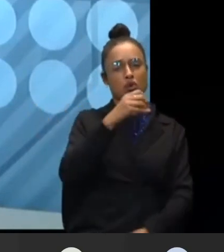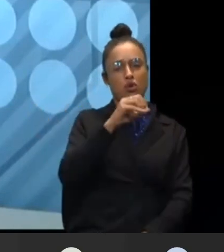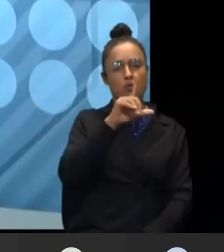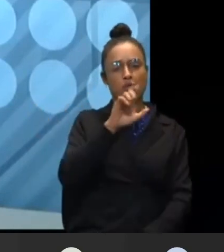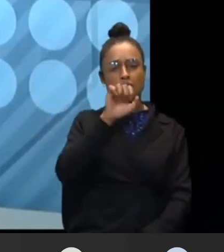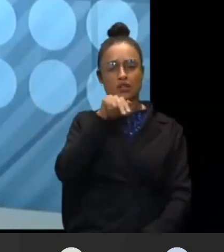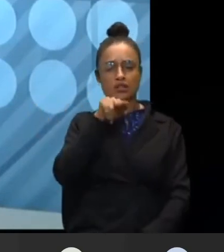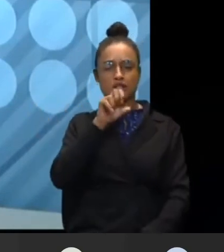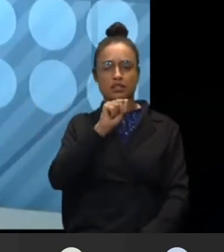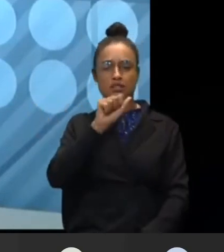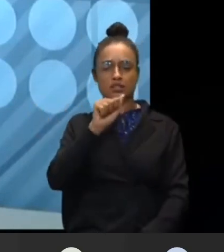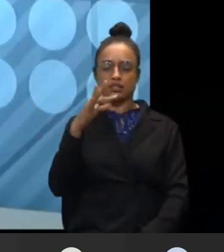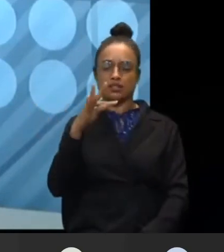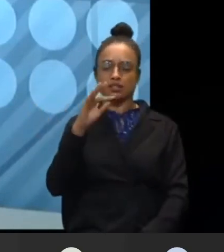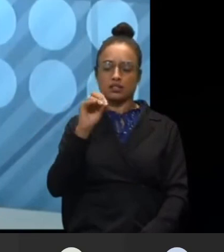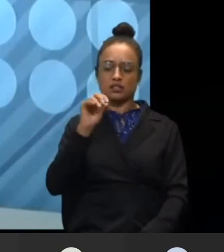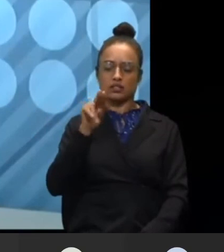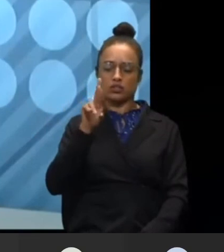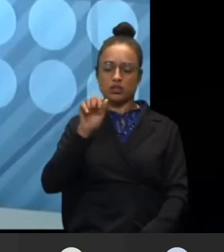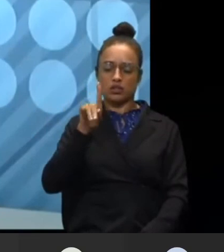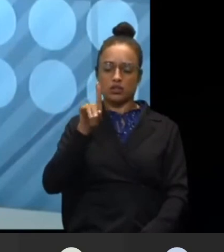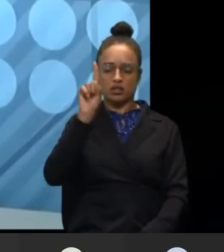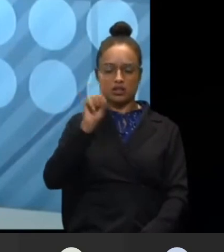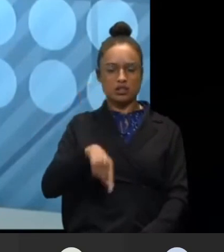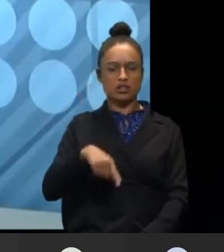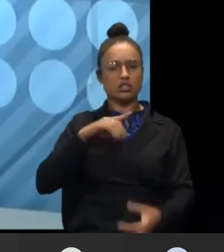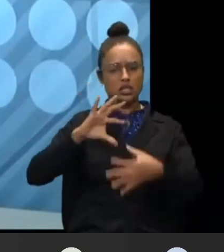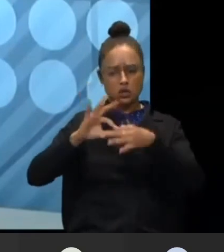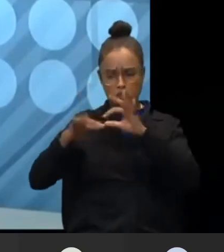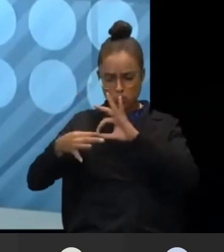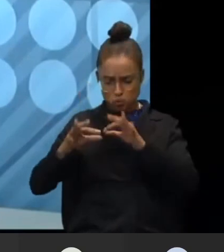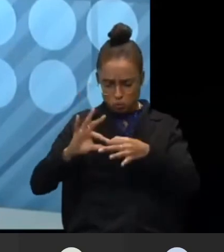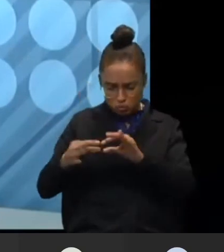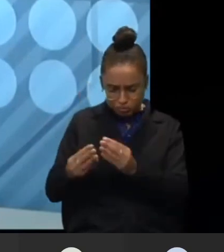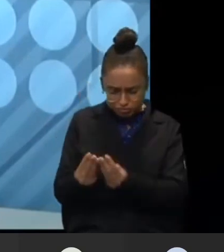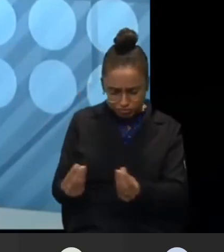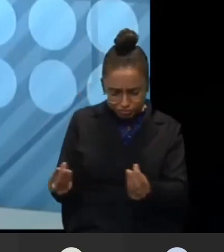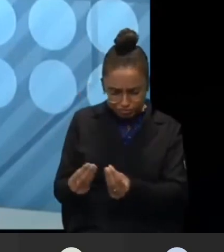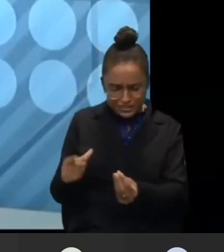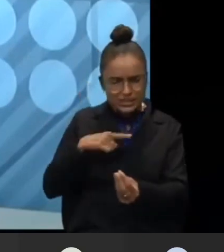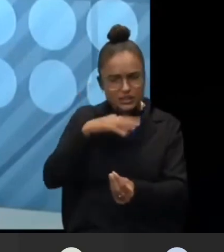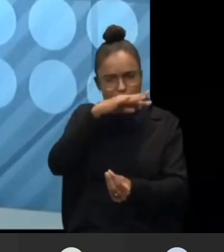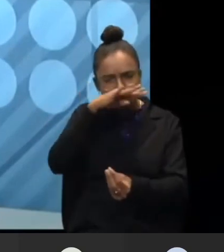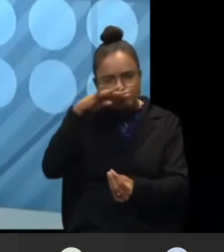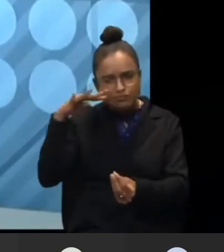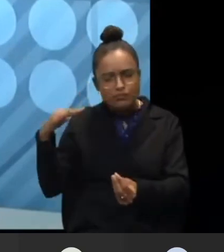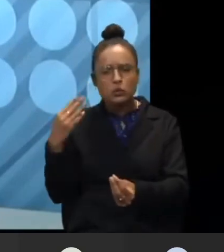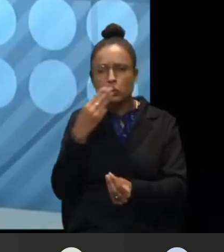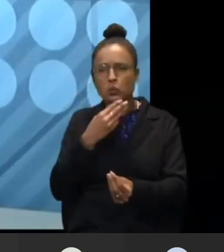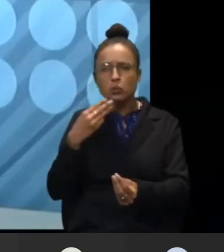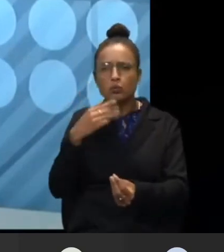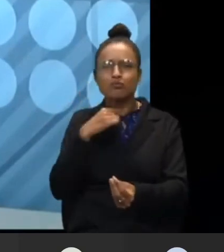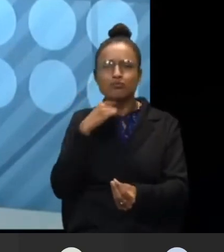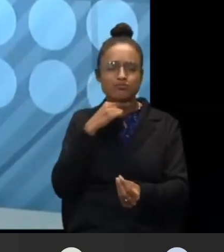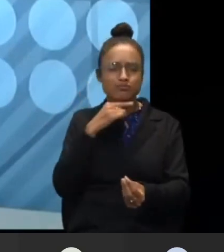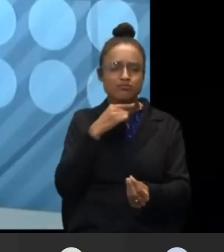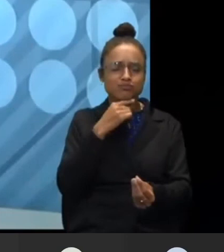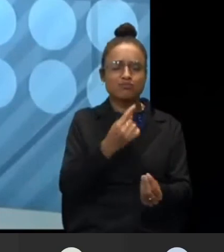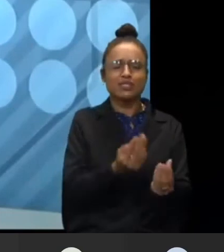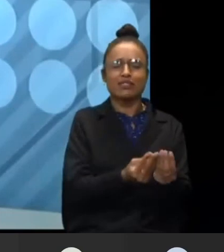poliinsaturados, levando à formação de compostos menores com odor e sabor característico, muitas vezes indesejado no